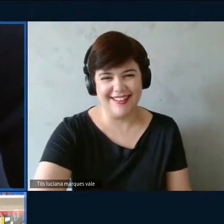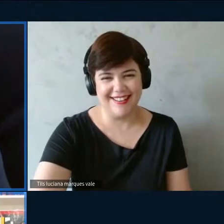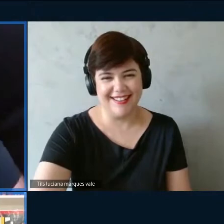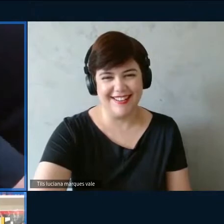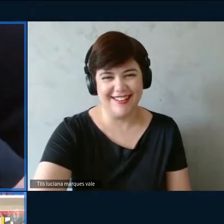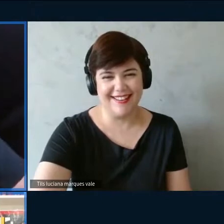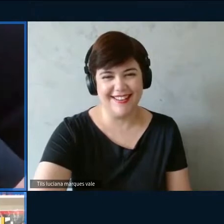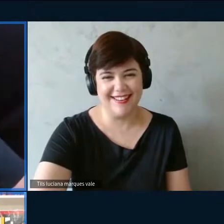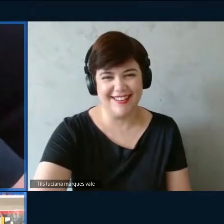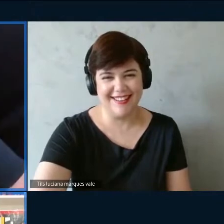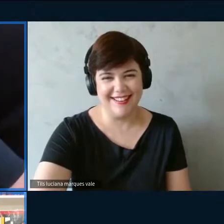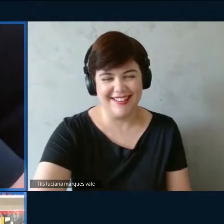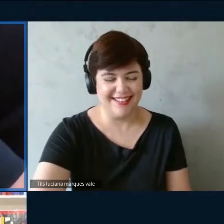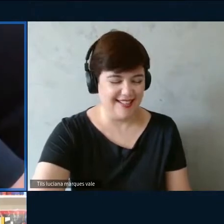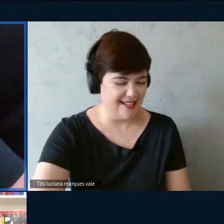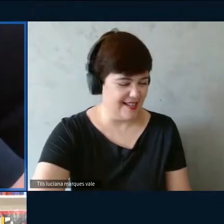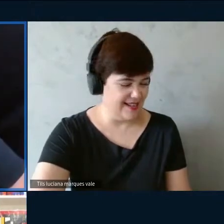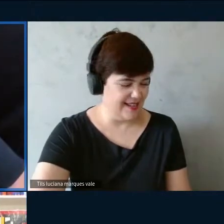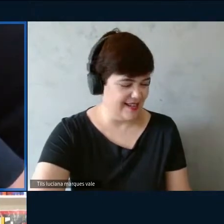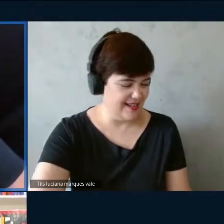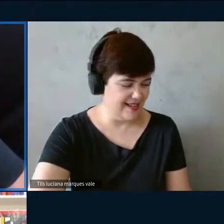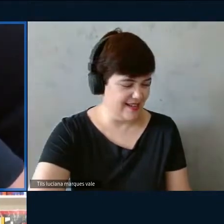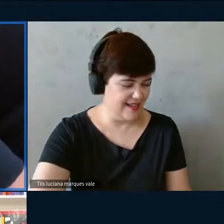Eu preciso saber.